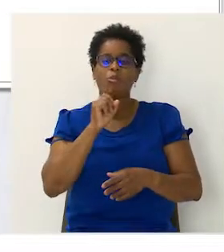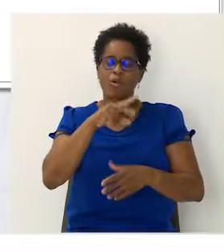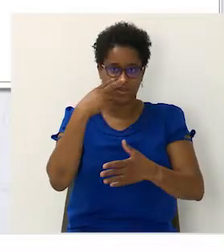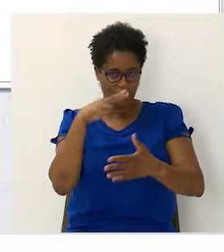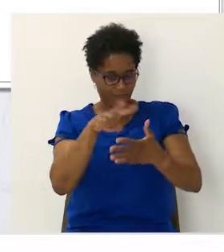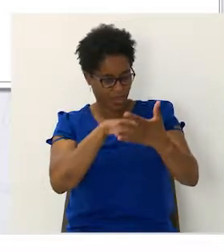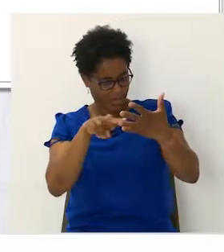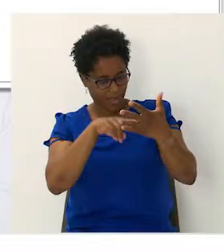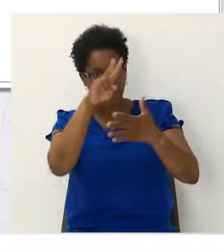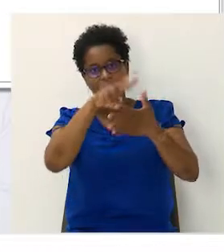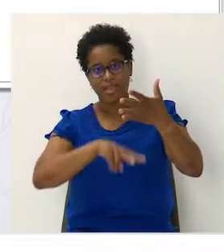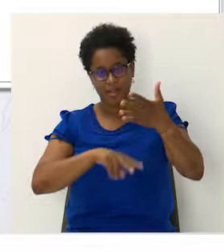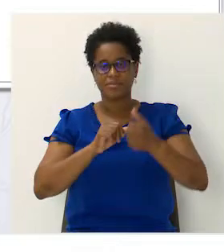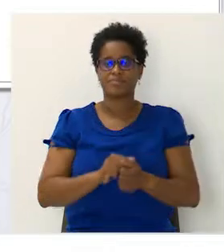tela.